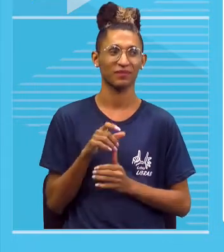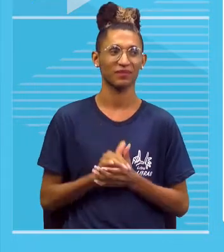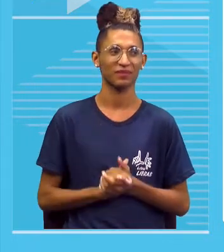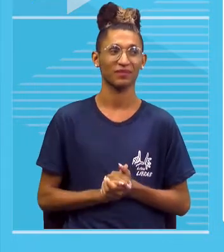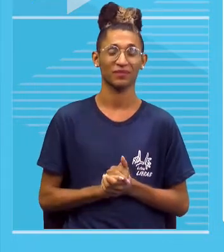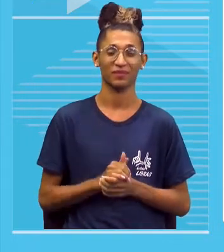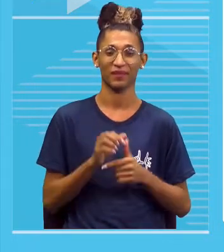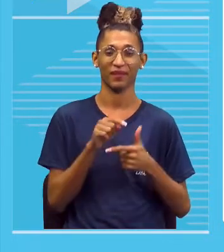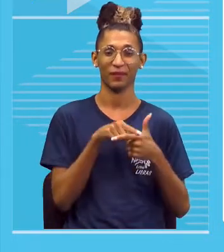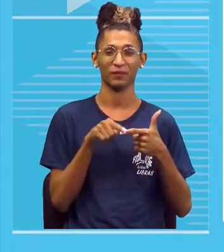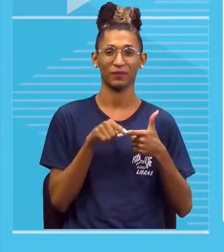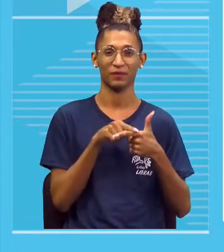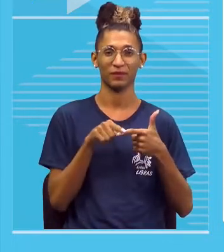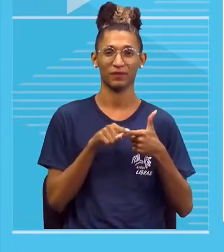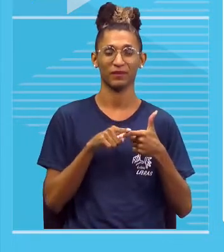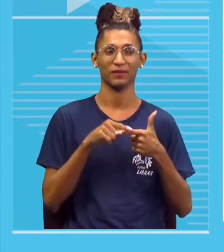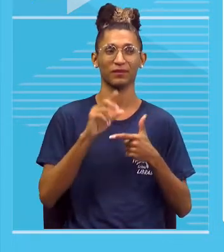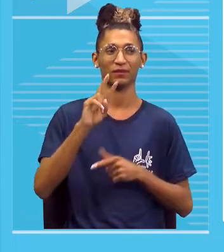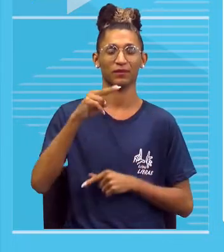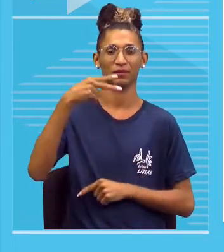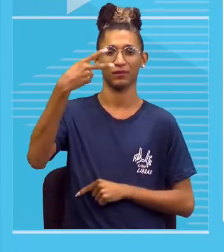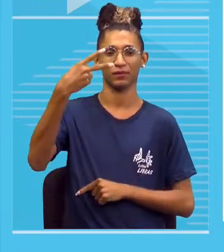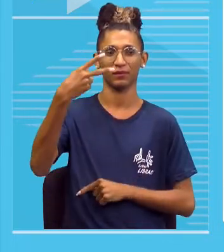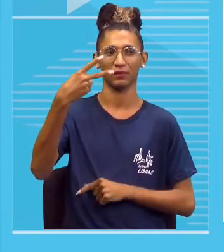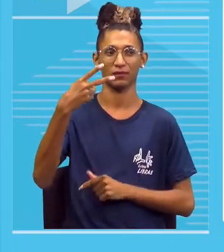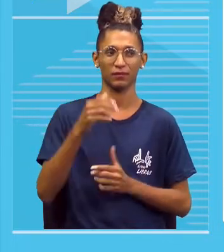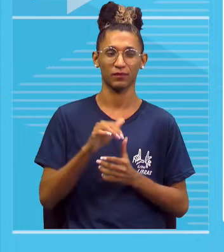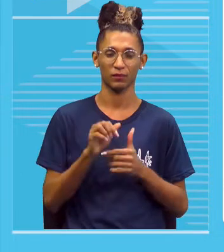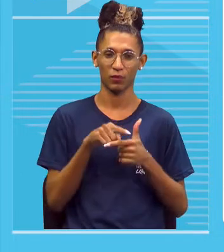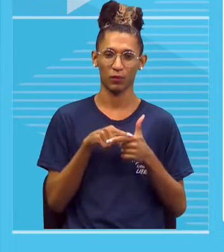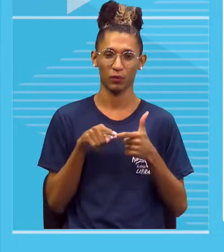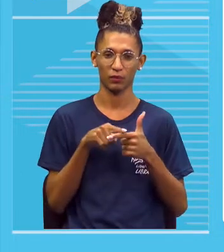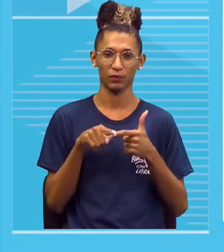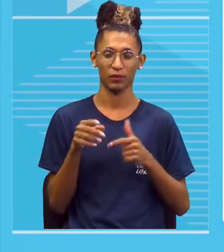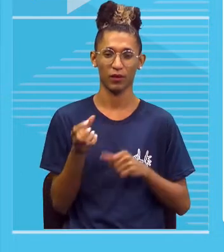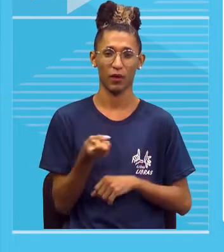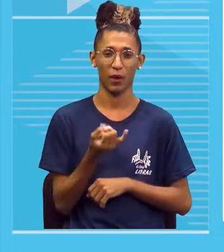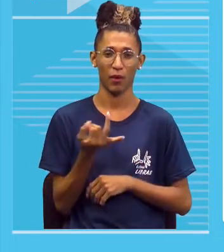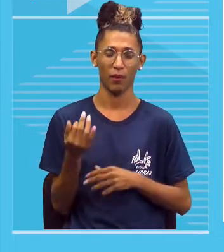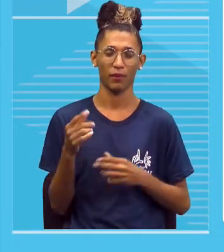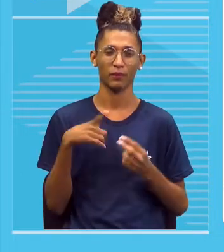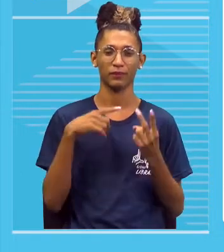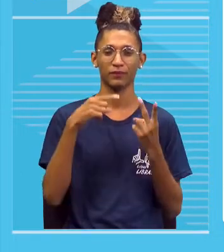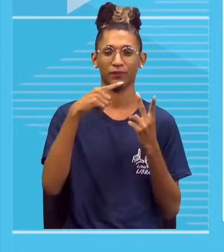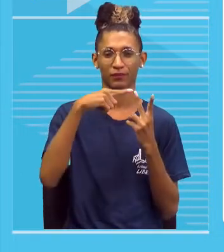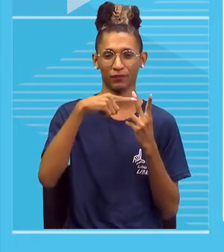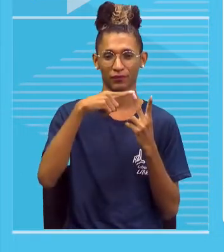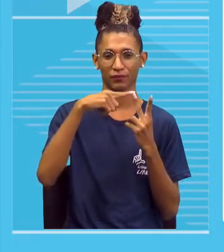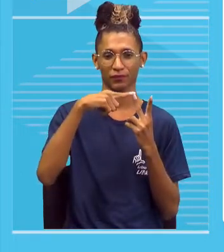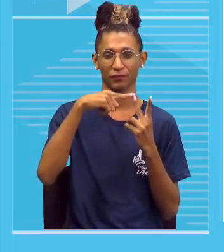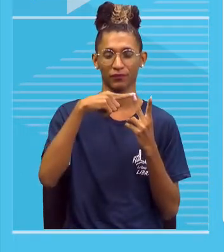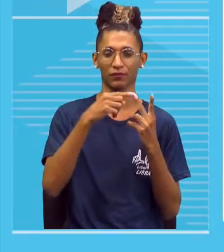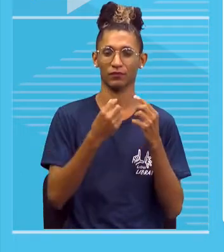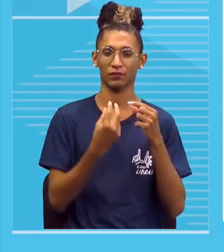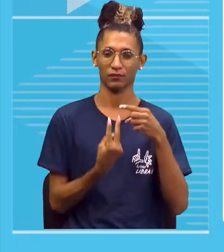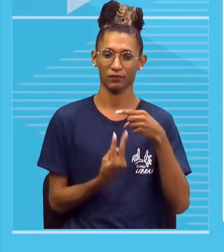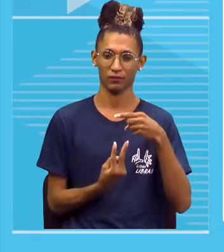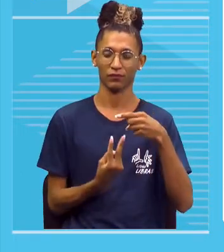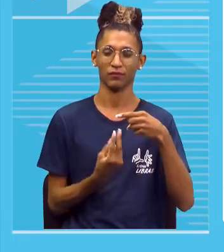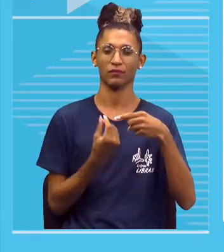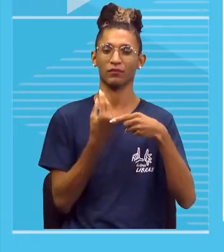cosseno ao quadrado em o cosseno é quanto raiz de 2 sobre 2 como é que você não quadrado